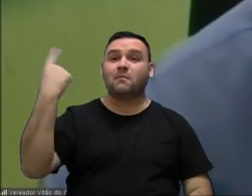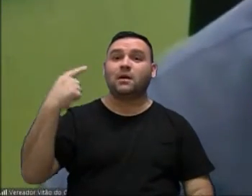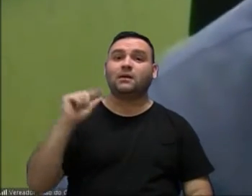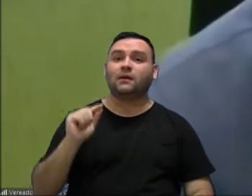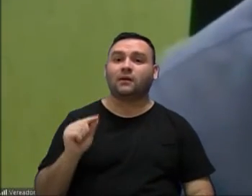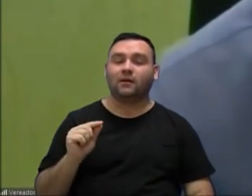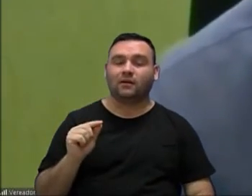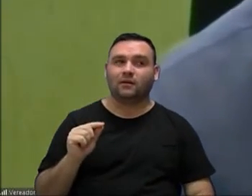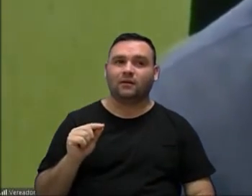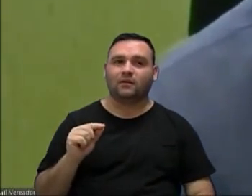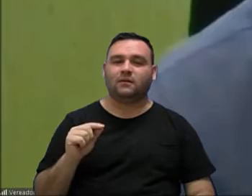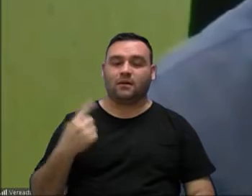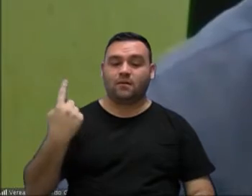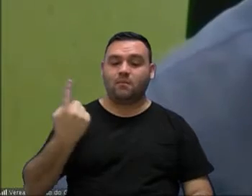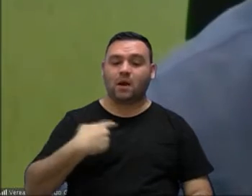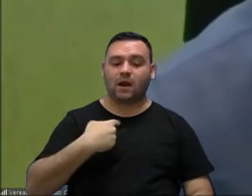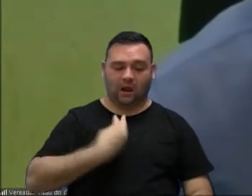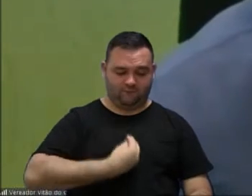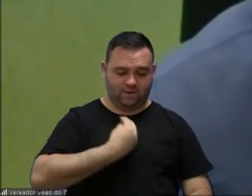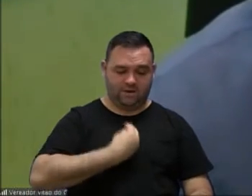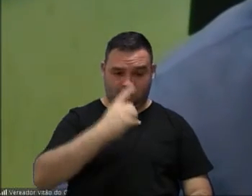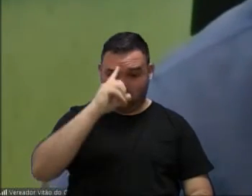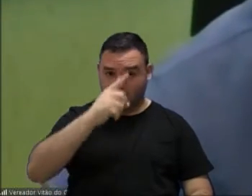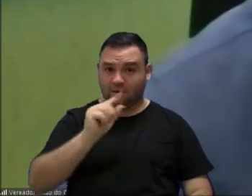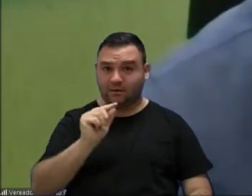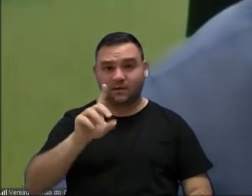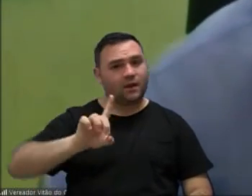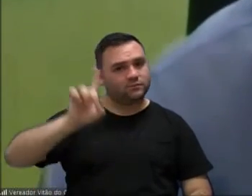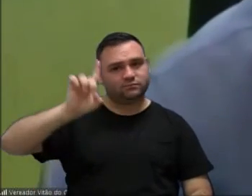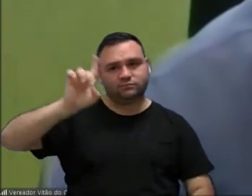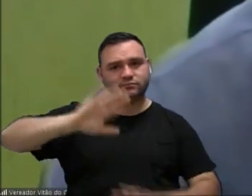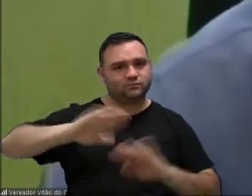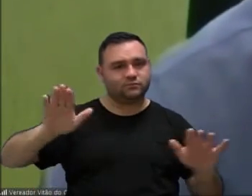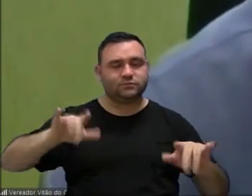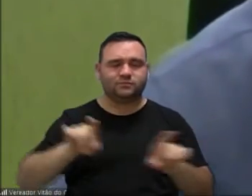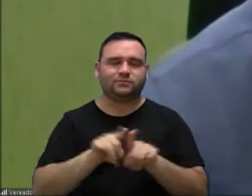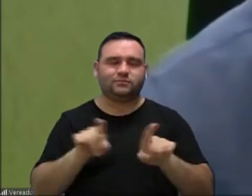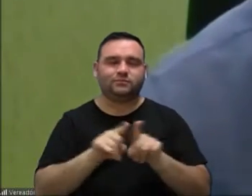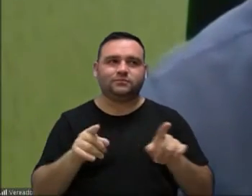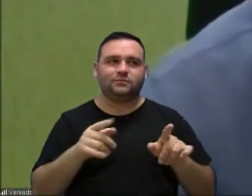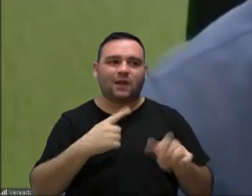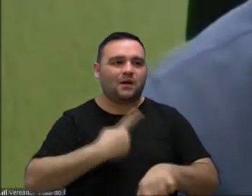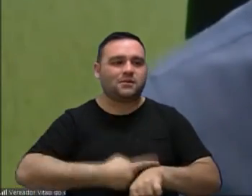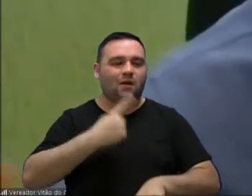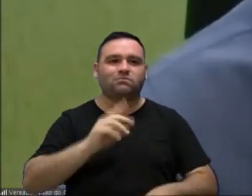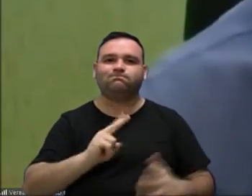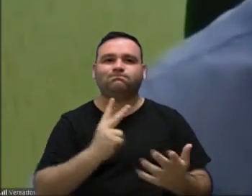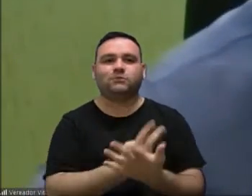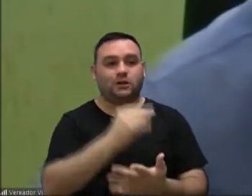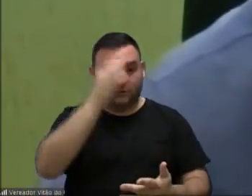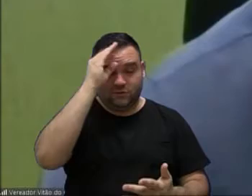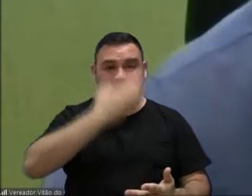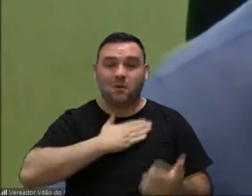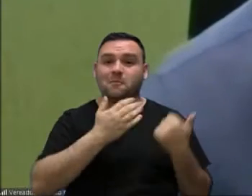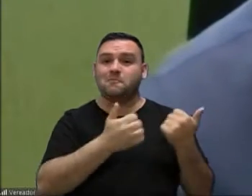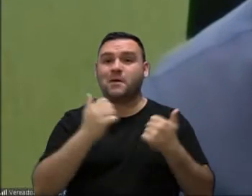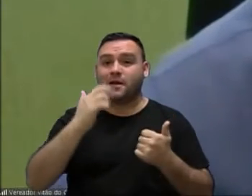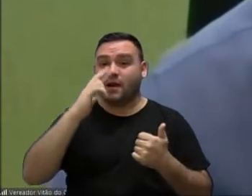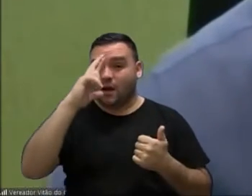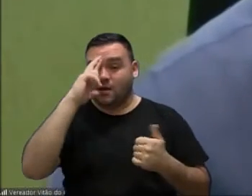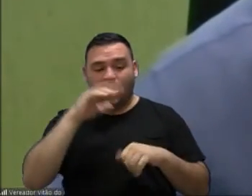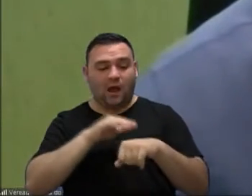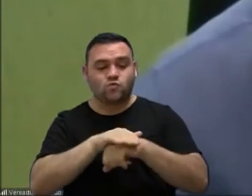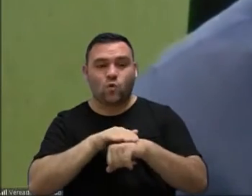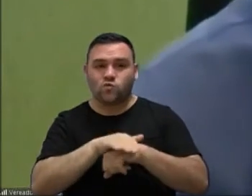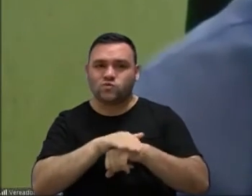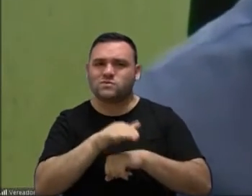Anselmo, Anselmo Rolier, Anselmo Neto, é Deus, e eu vi isso aí na hora que meu tio tava bem até meia-noite,